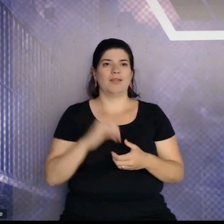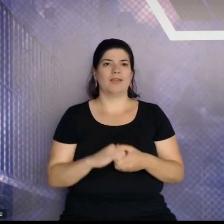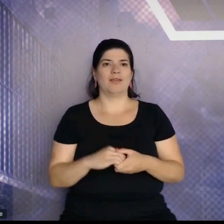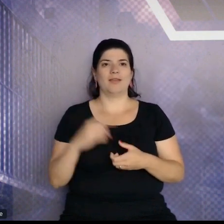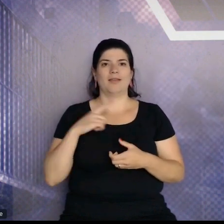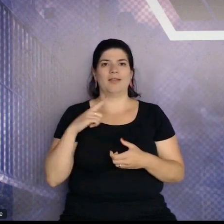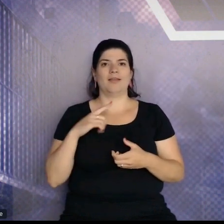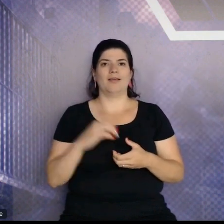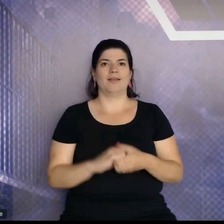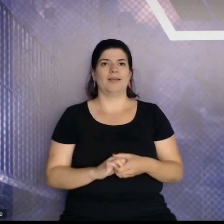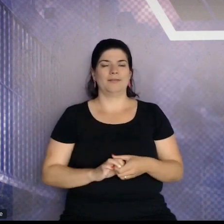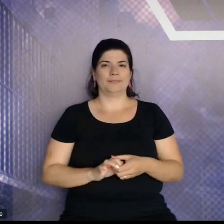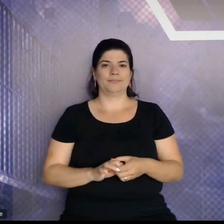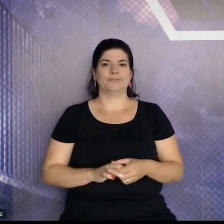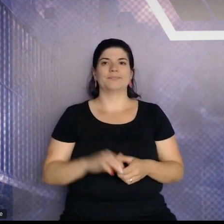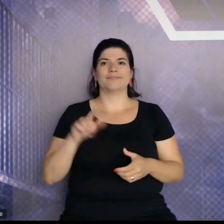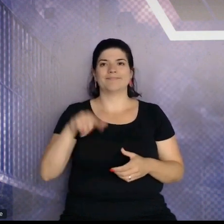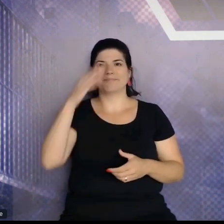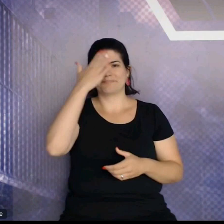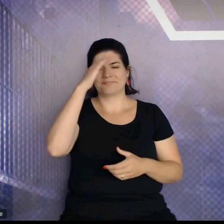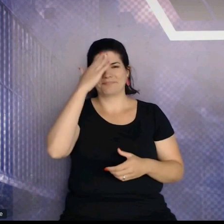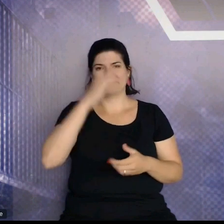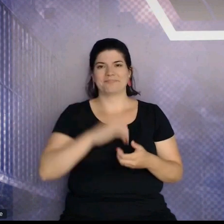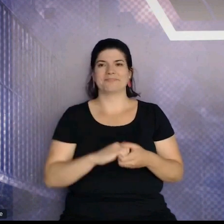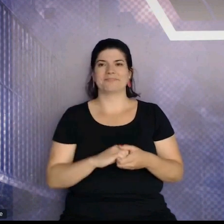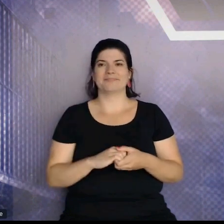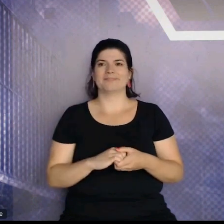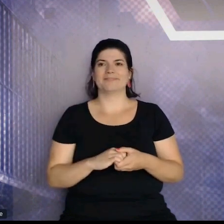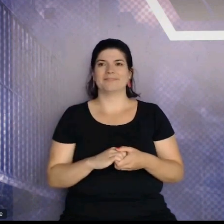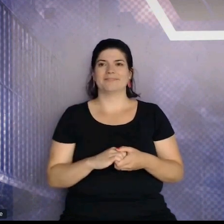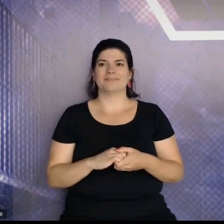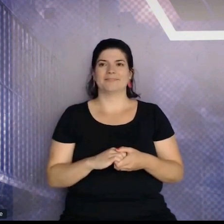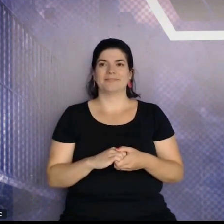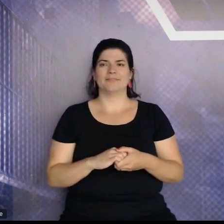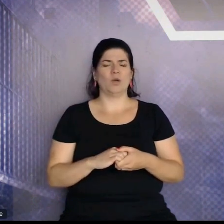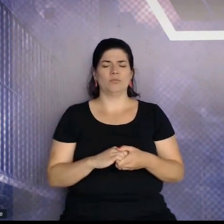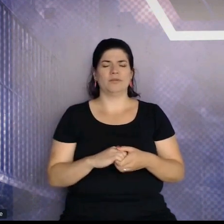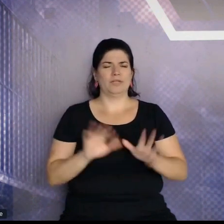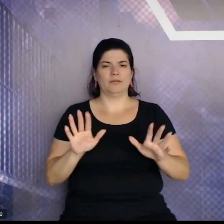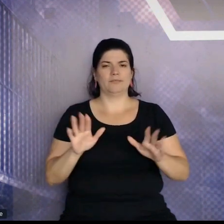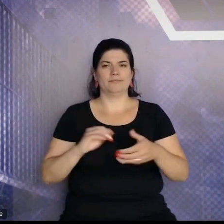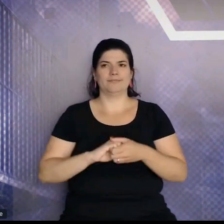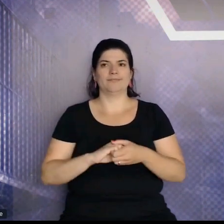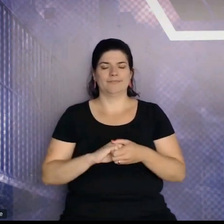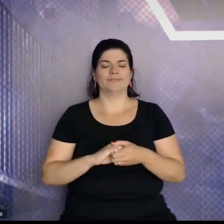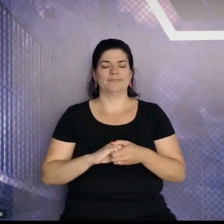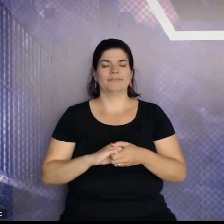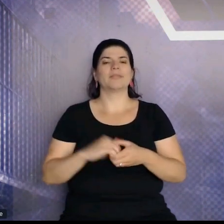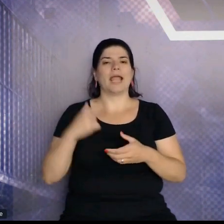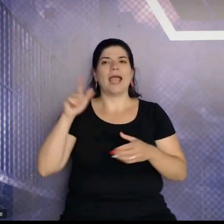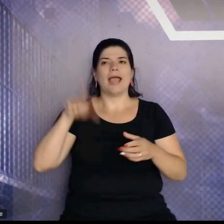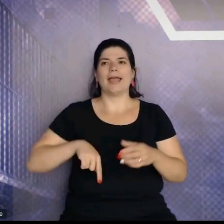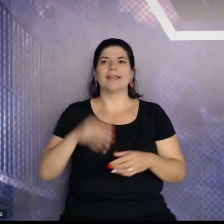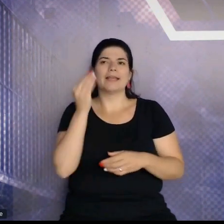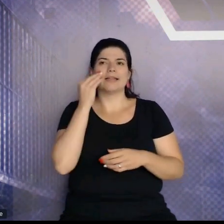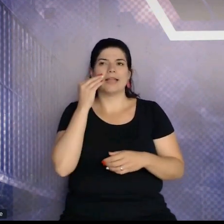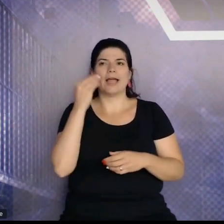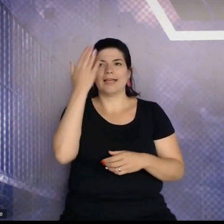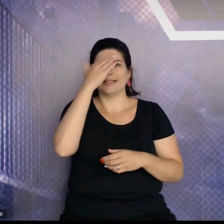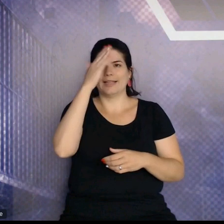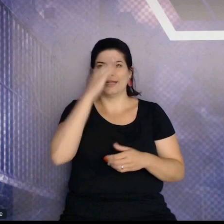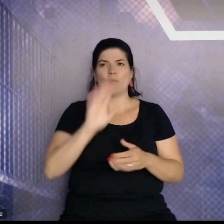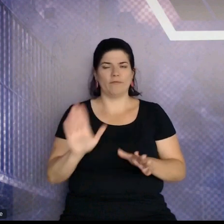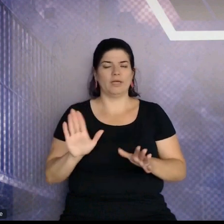né? A gente tenta entender, né? Mas eu acho que é entender. Empatia é tentar entender, talvez.